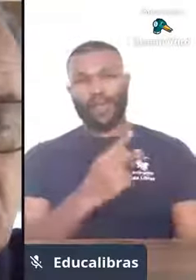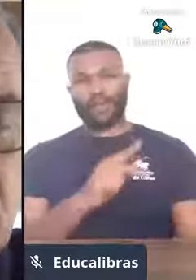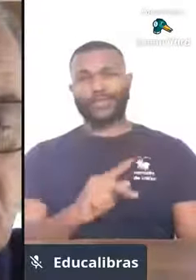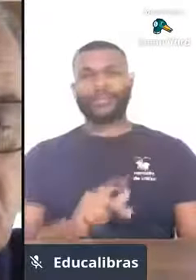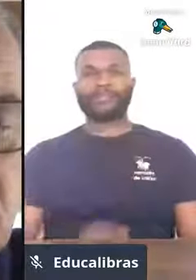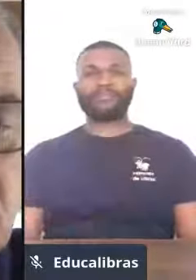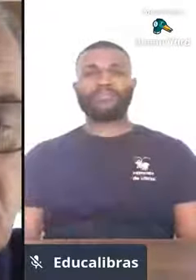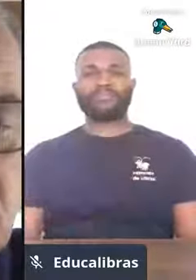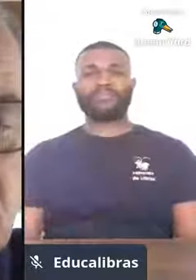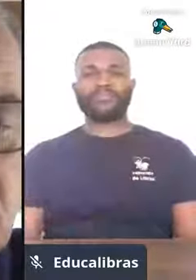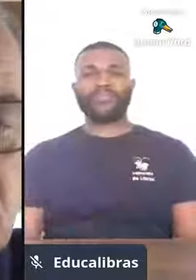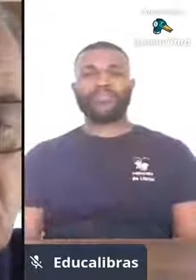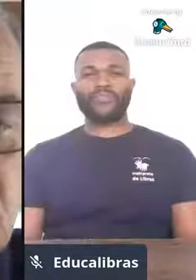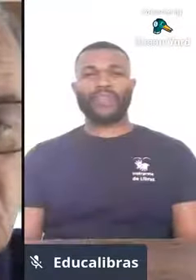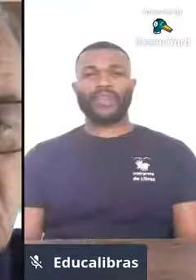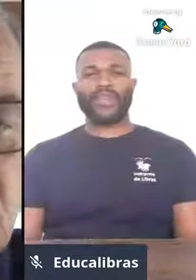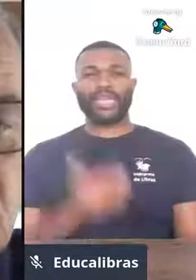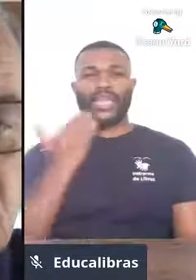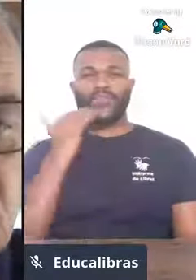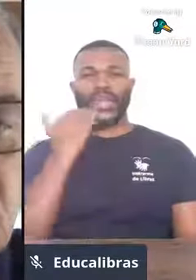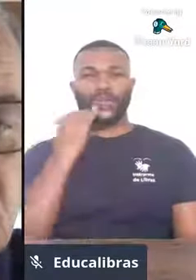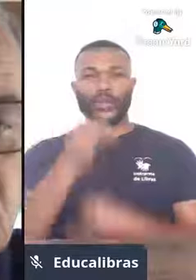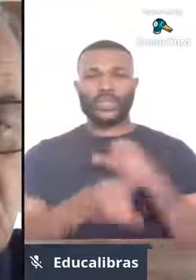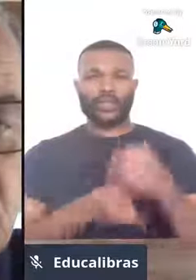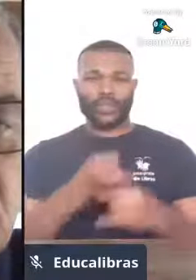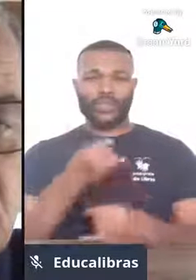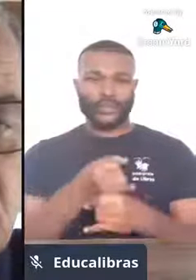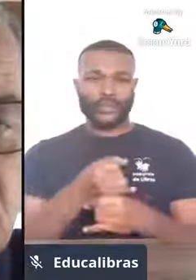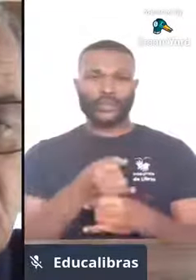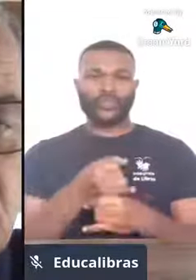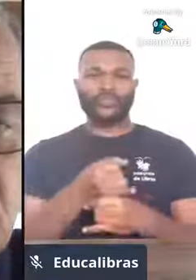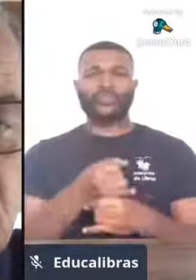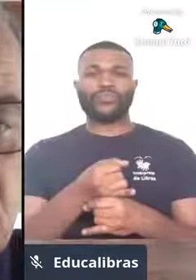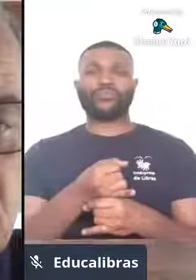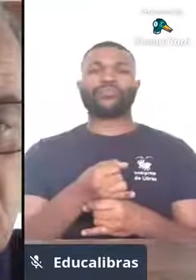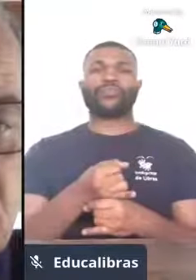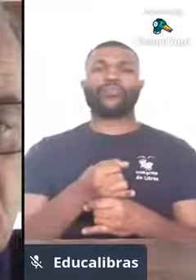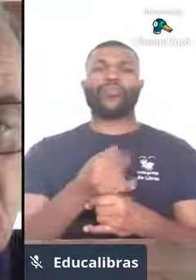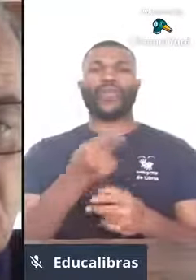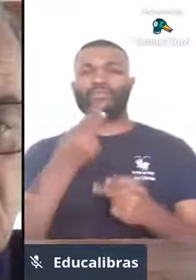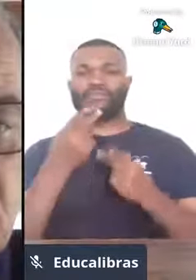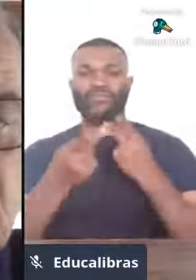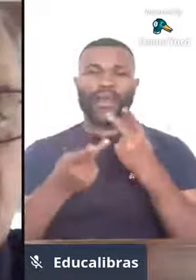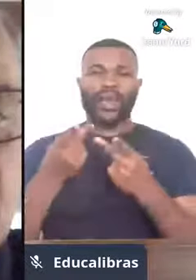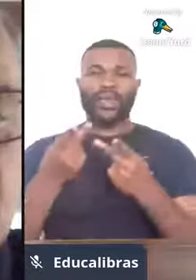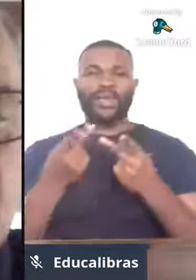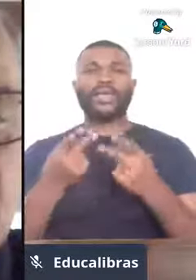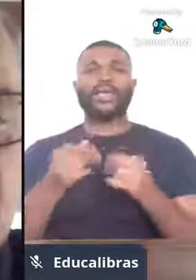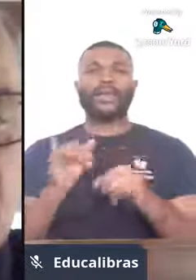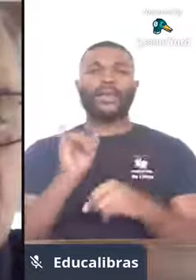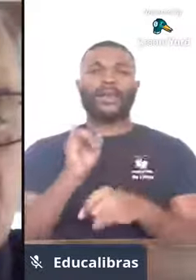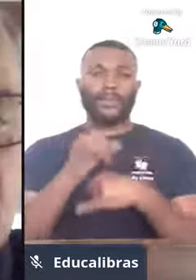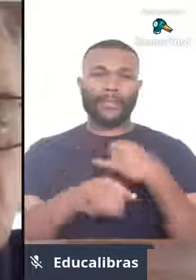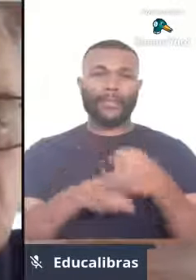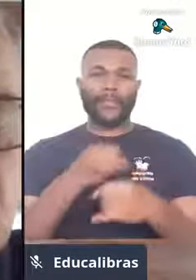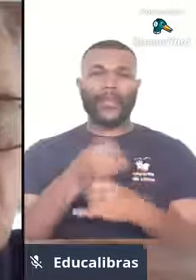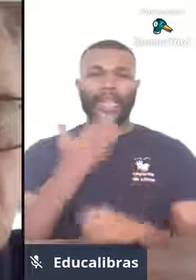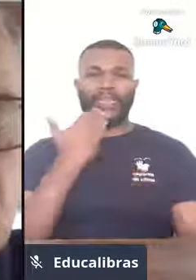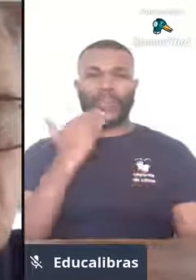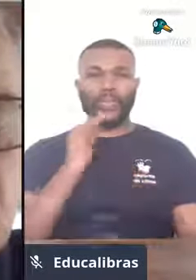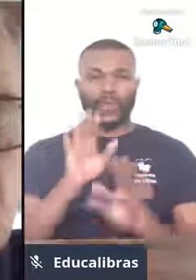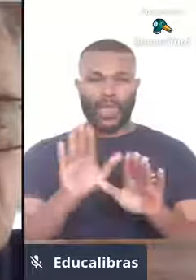umas falhadinhas, então está dando umas falhadas na sua voz também. Entendeu? Mas tudo bem, vamos